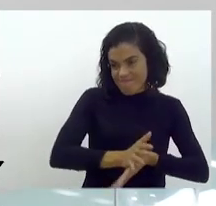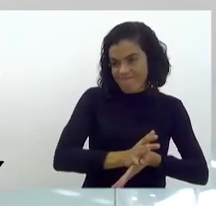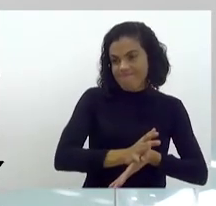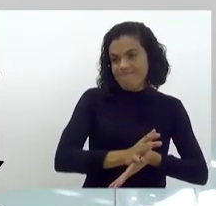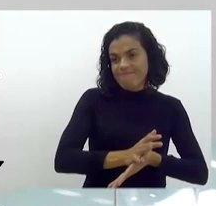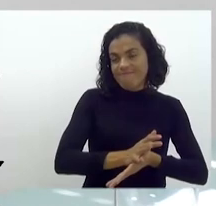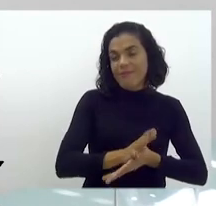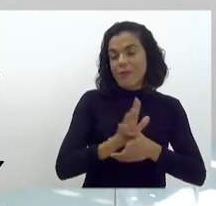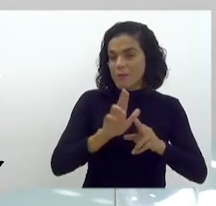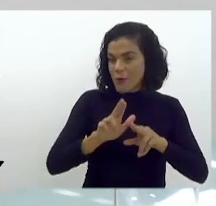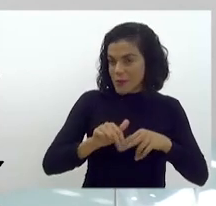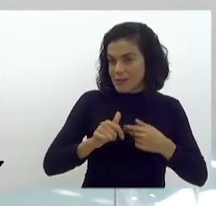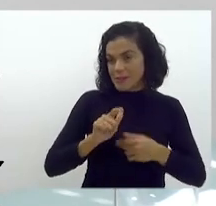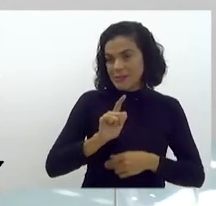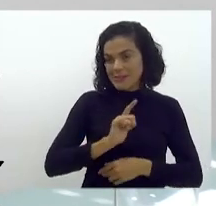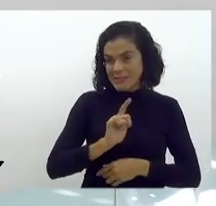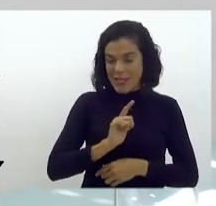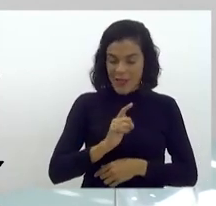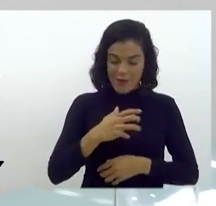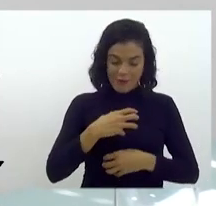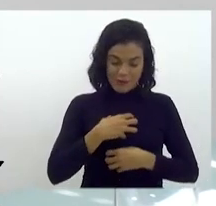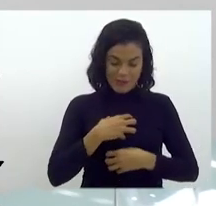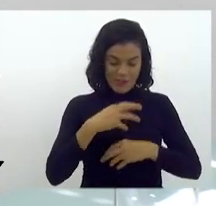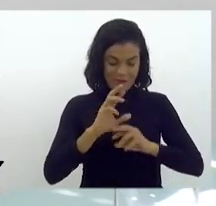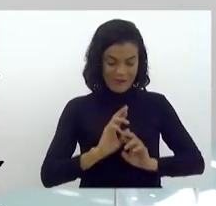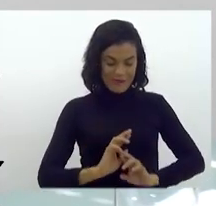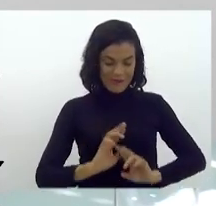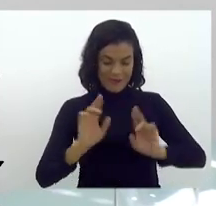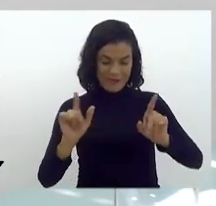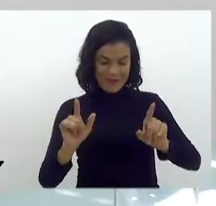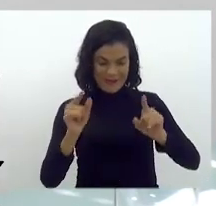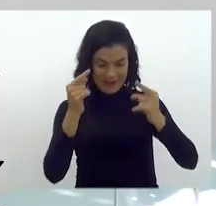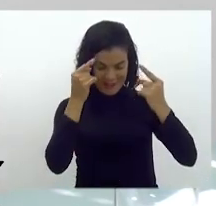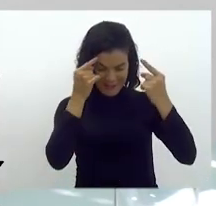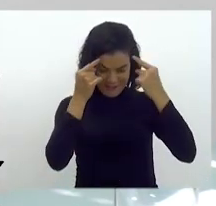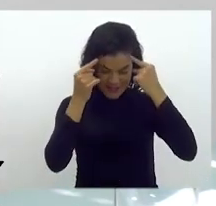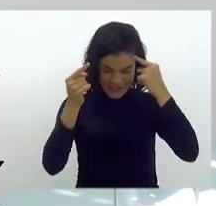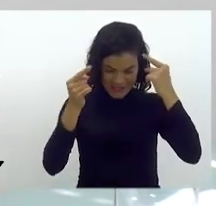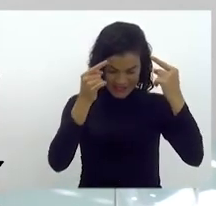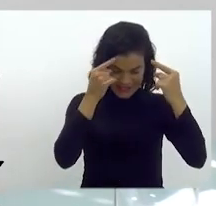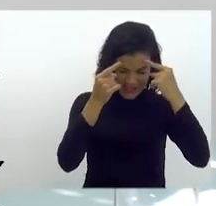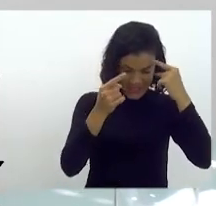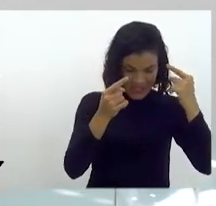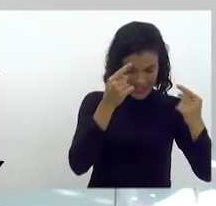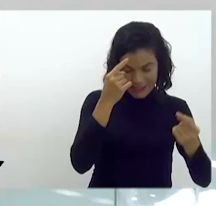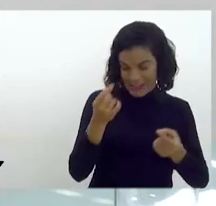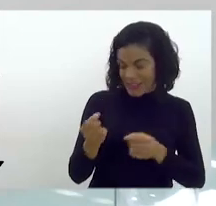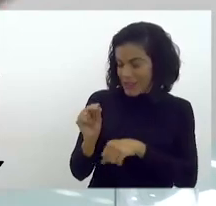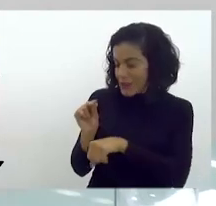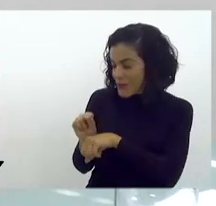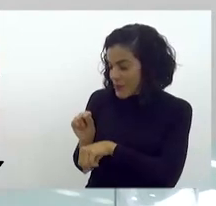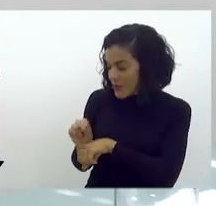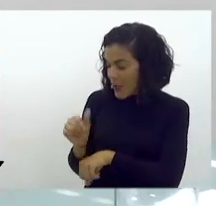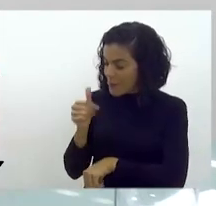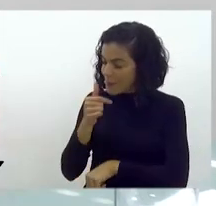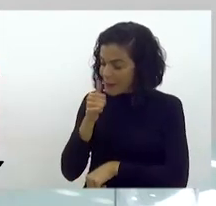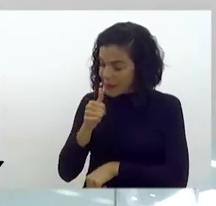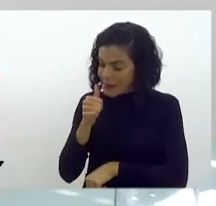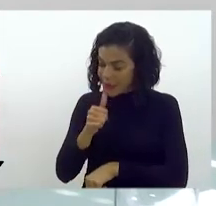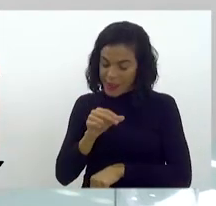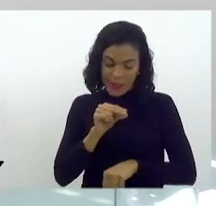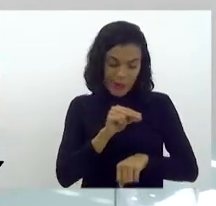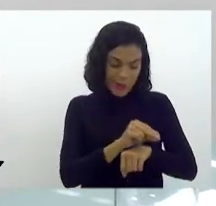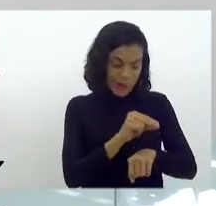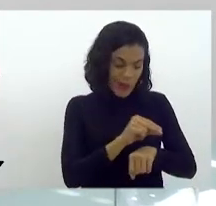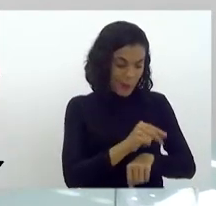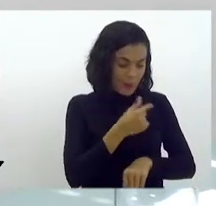é por isso que se tem um jeito diferente de pensar e de criar as meninas e um jeito diferente de